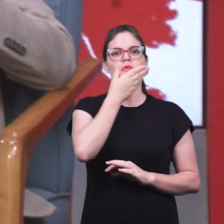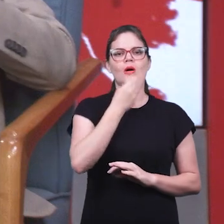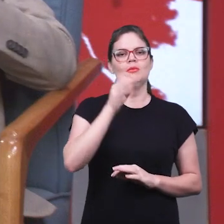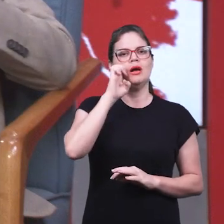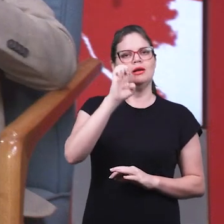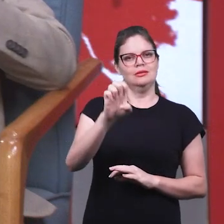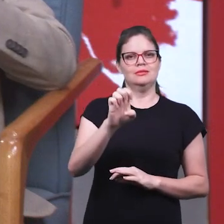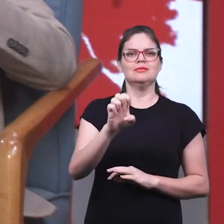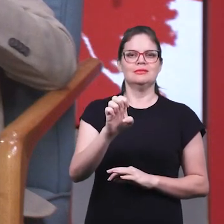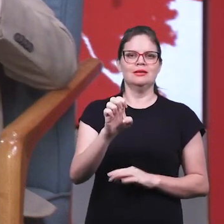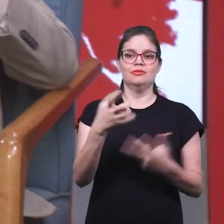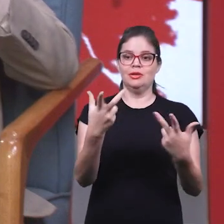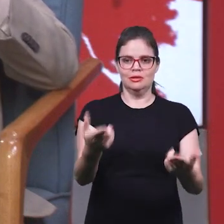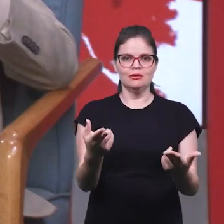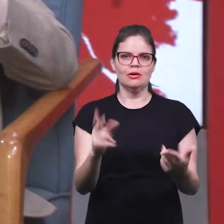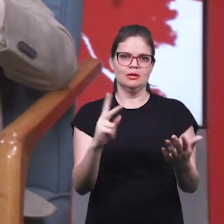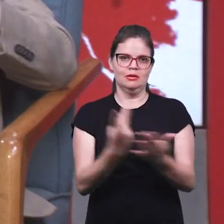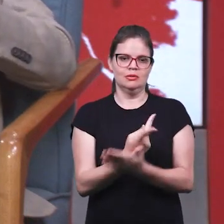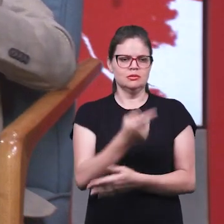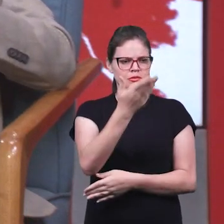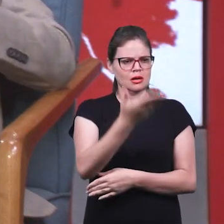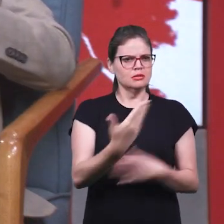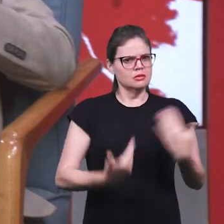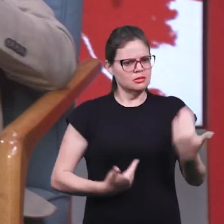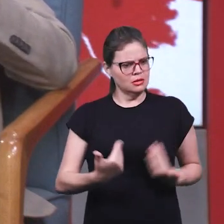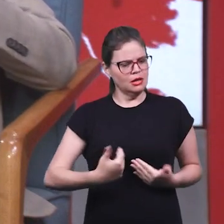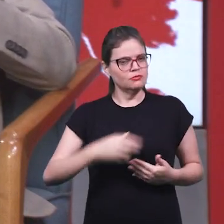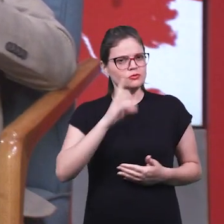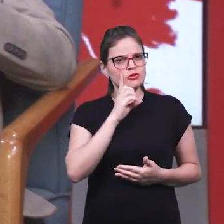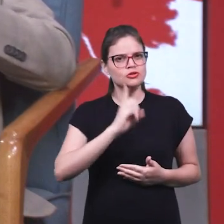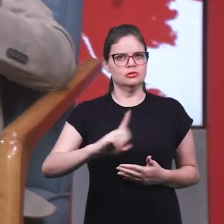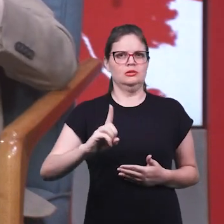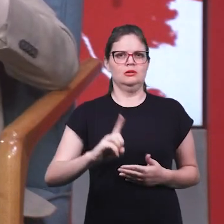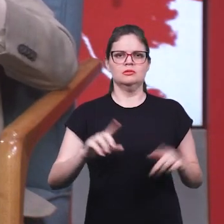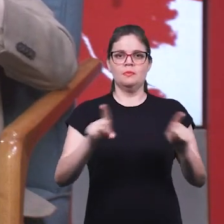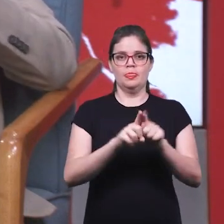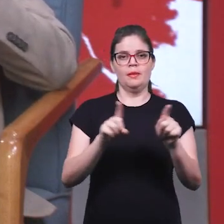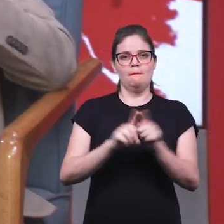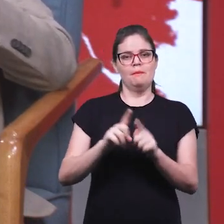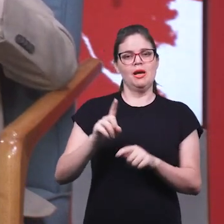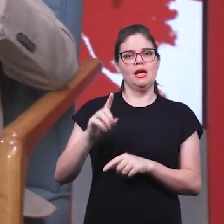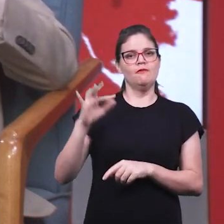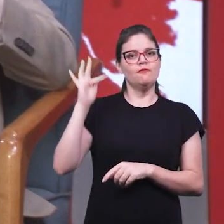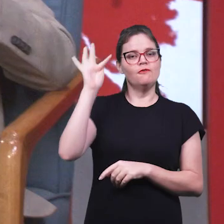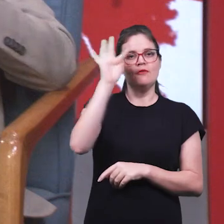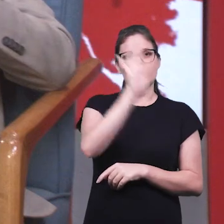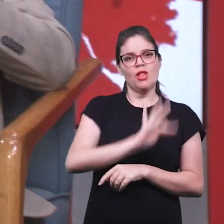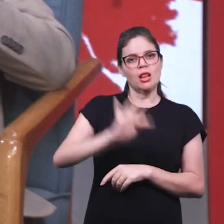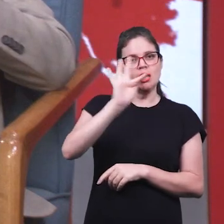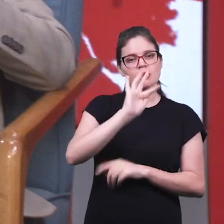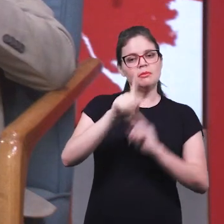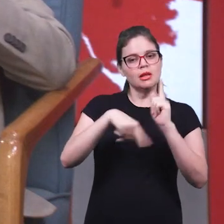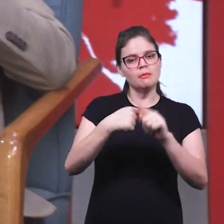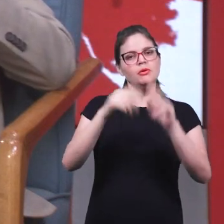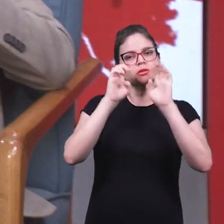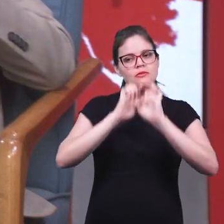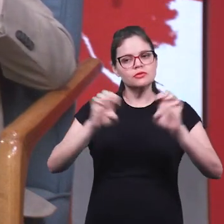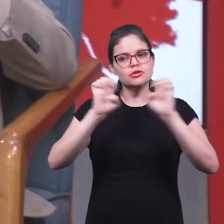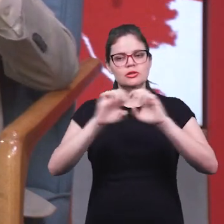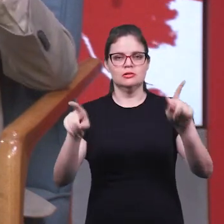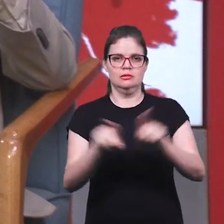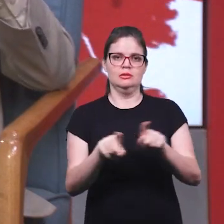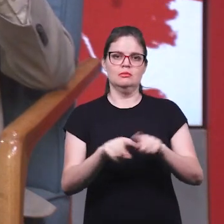Estevão, não é? Então você vê servos de Deus que foram, Filipe, que foi e depois, né, foi